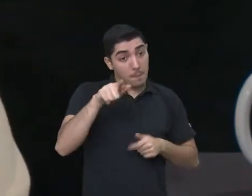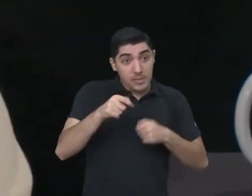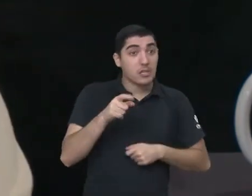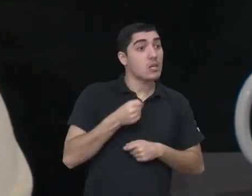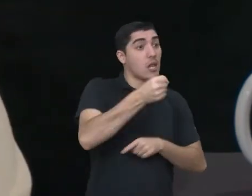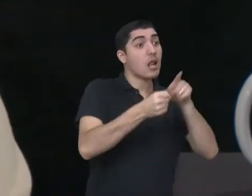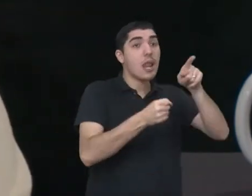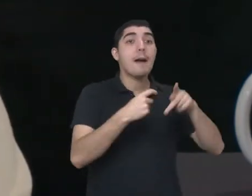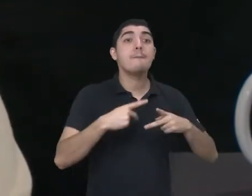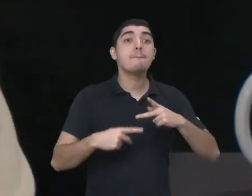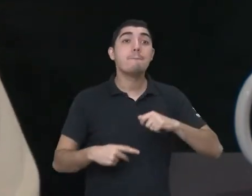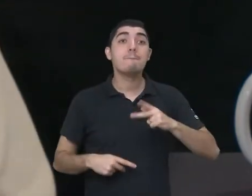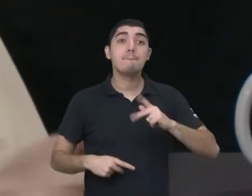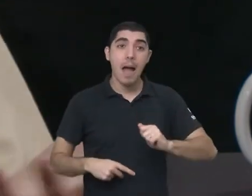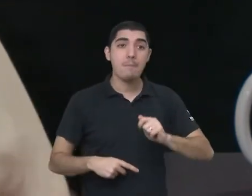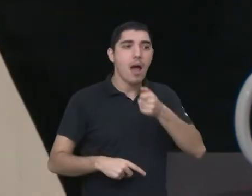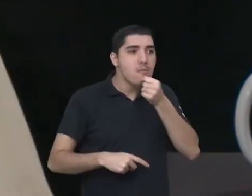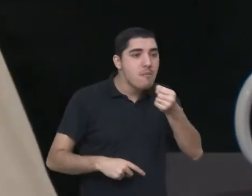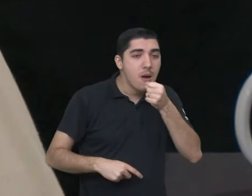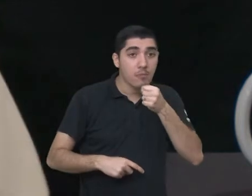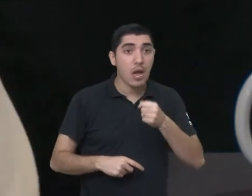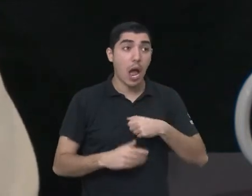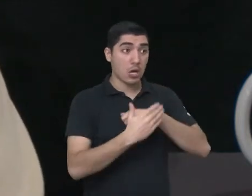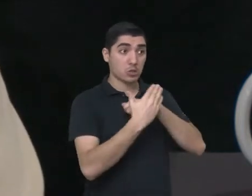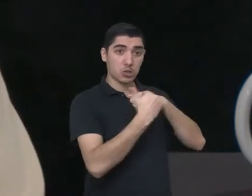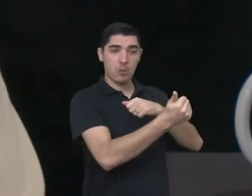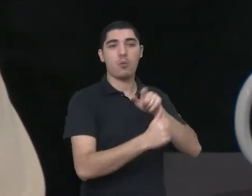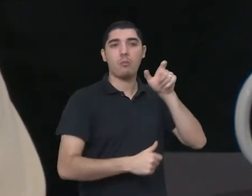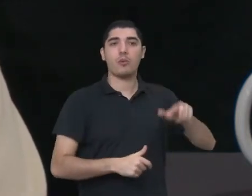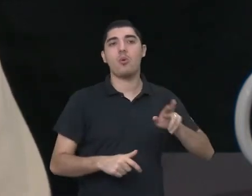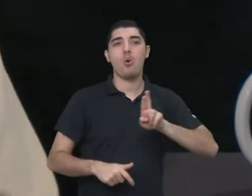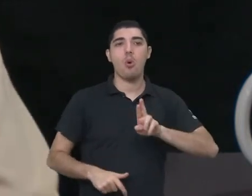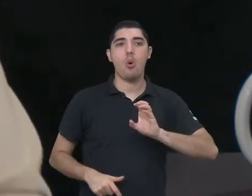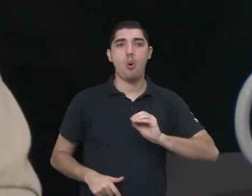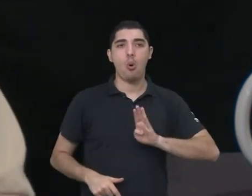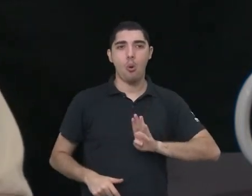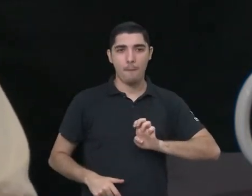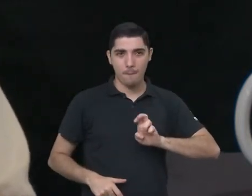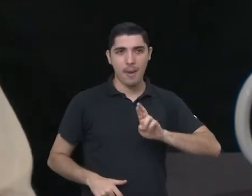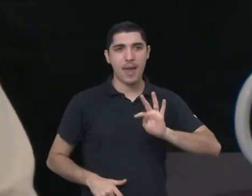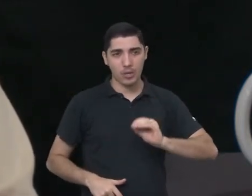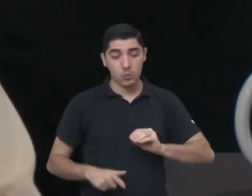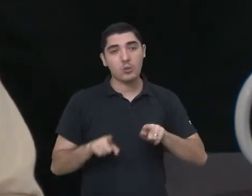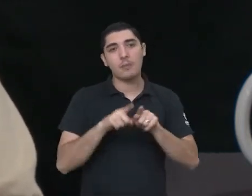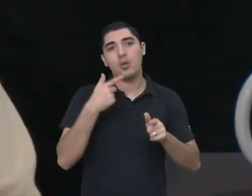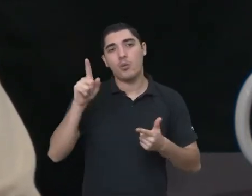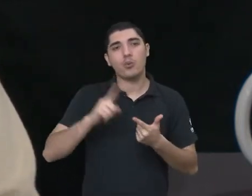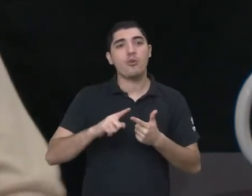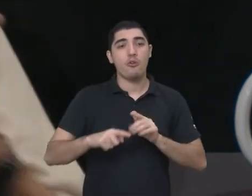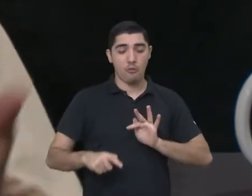José? Foi em 1980, né? A primeira passagem do finado aí, João Paulo II. O cara já entrevistou o Papa, gente, se liga. Já entrevistei o Papa. Aí a